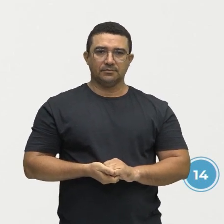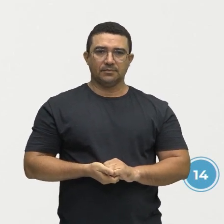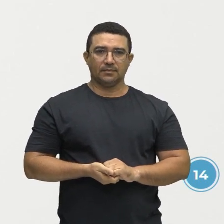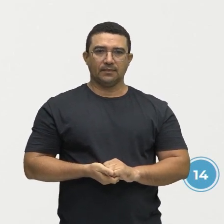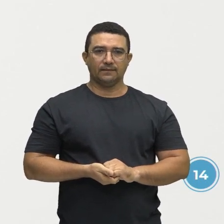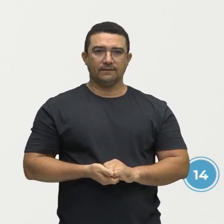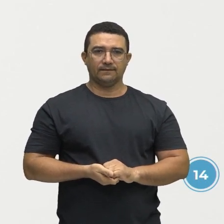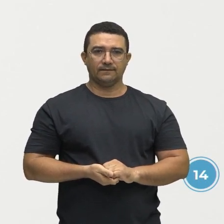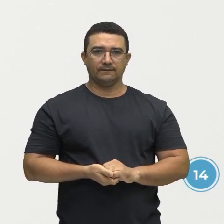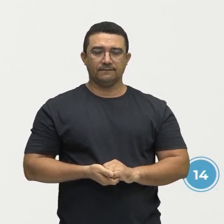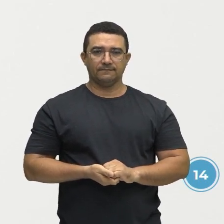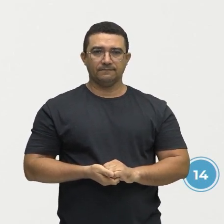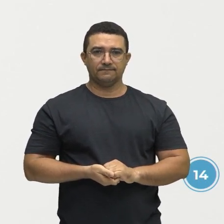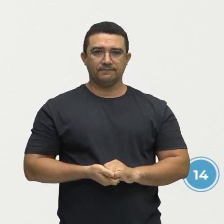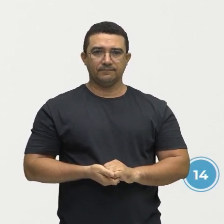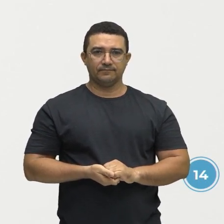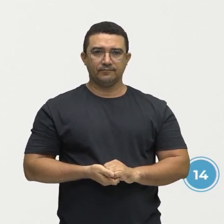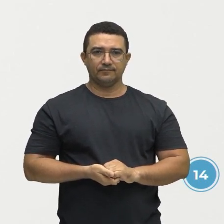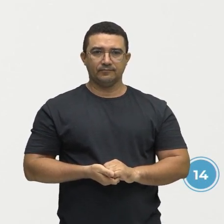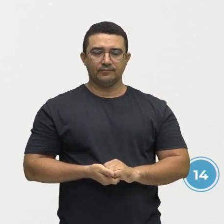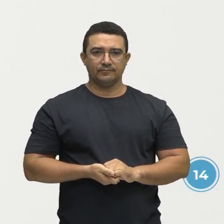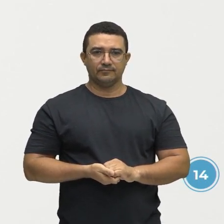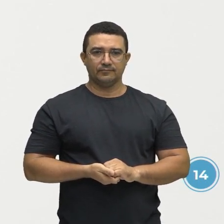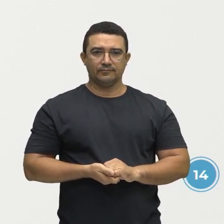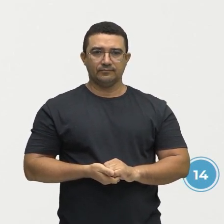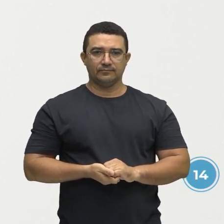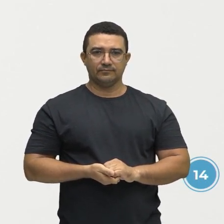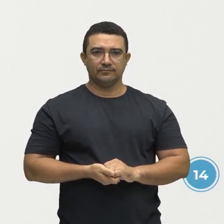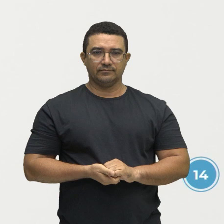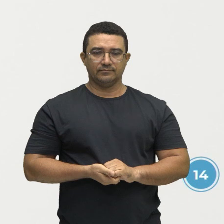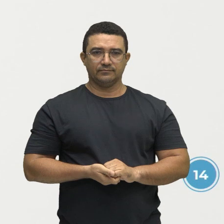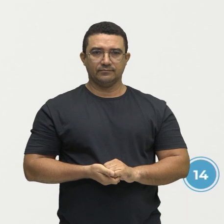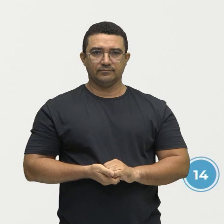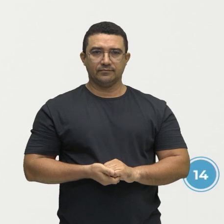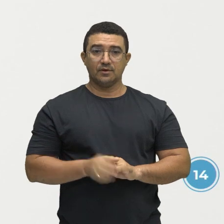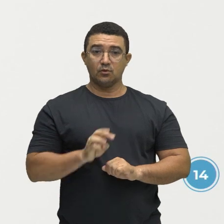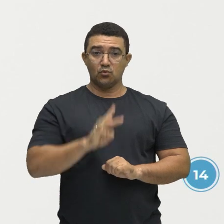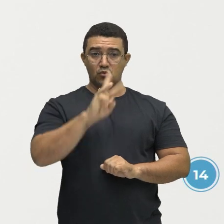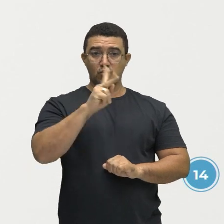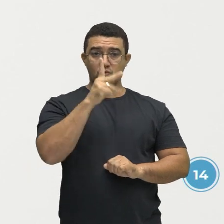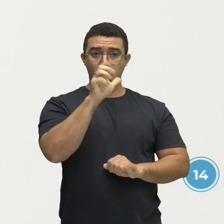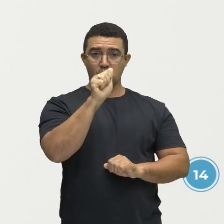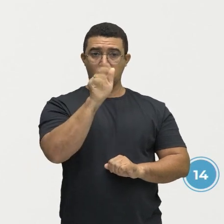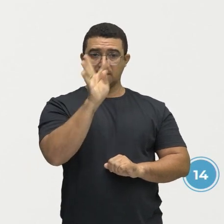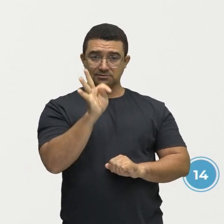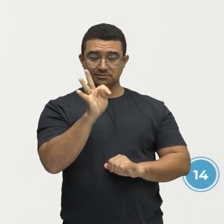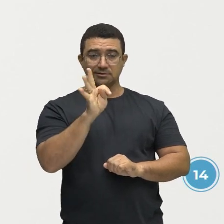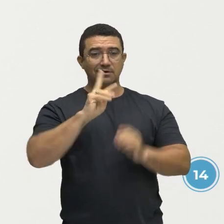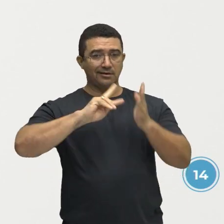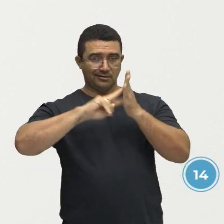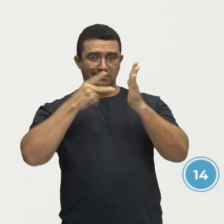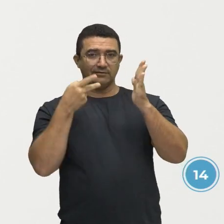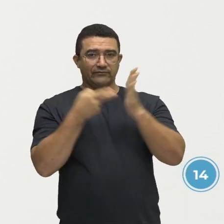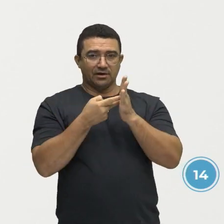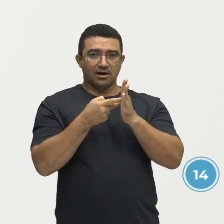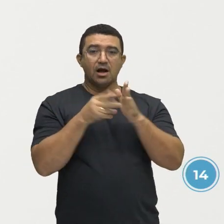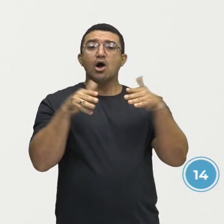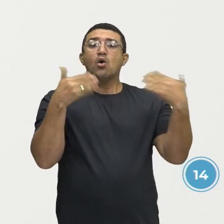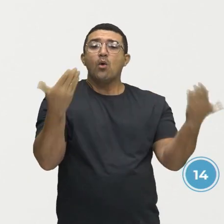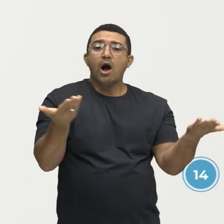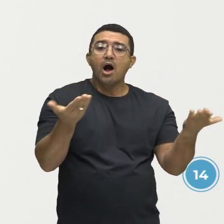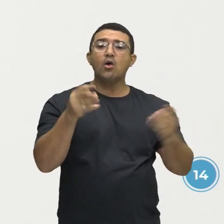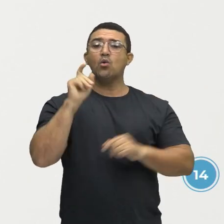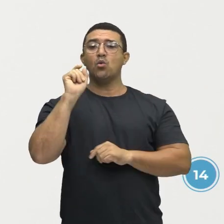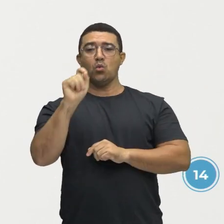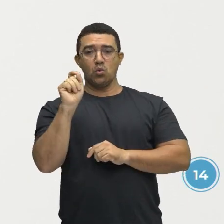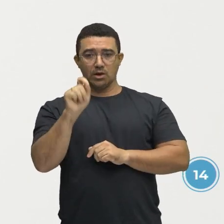nome? Ou, significado também pode ser quais e também ou que. What is this? O que é isso? What is